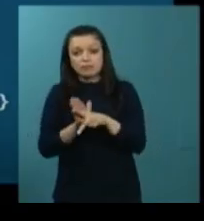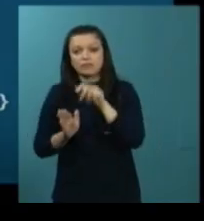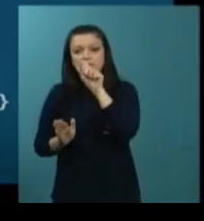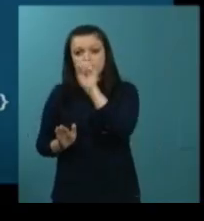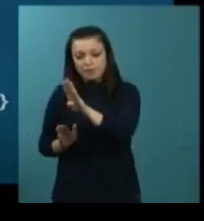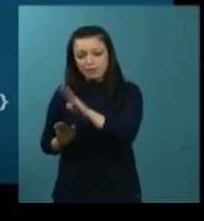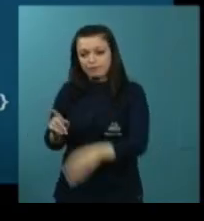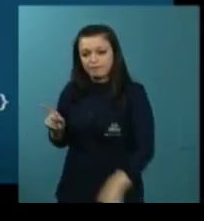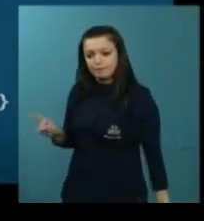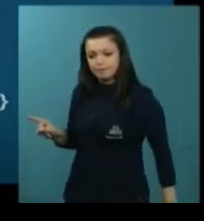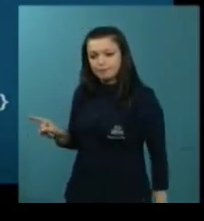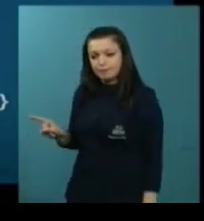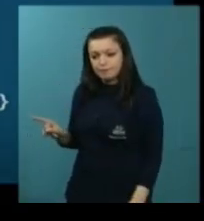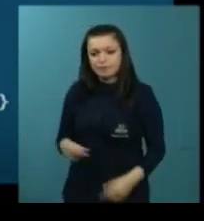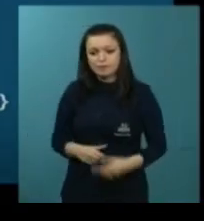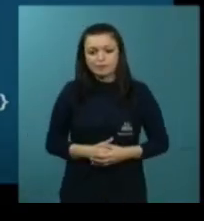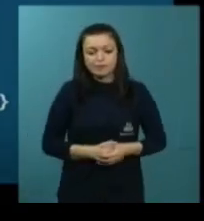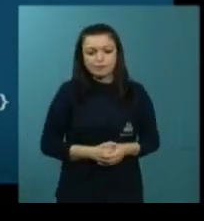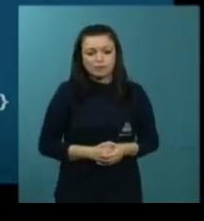pertence ao conjunto B.